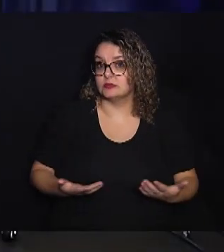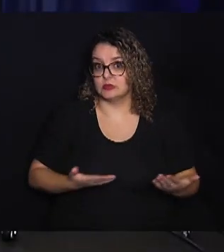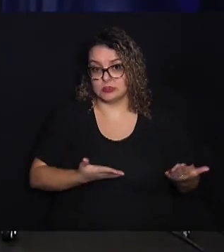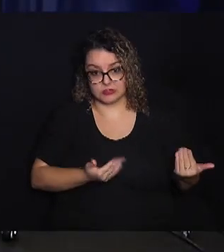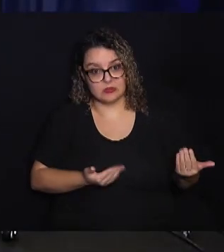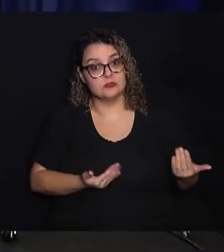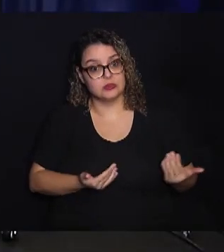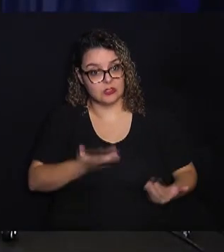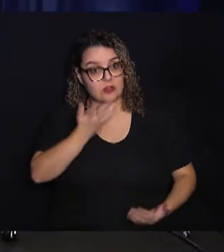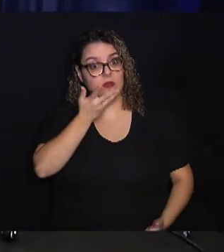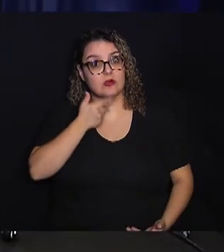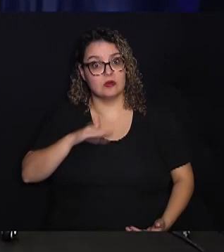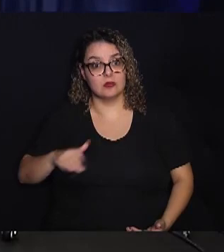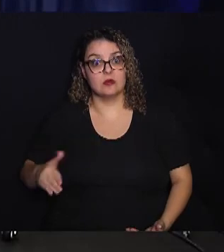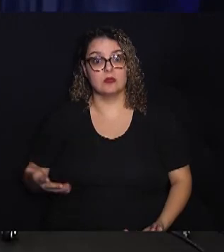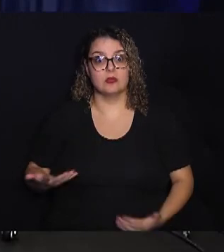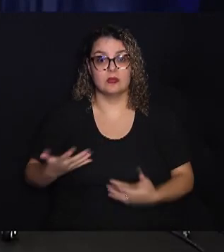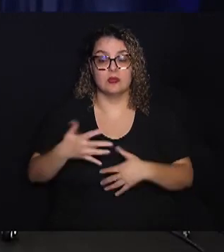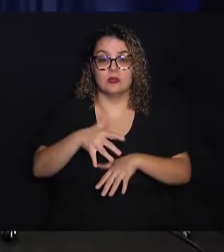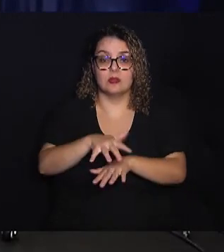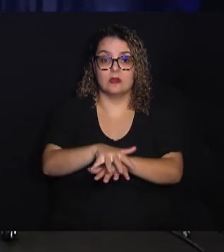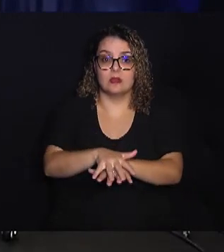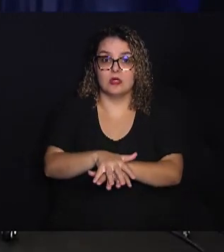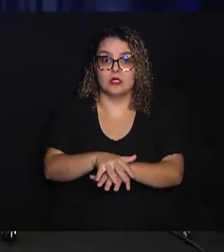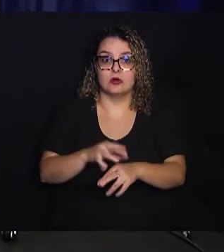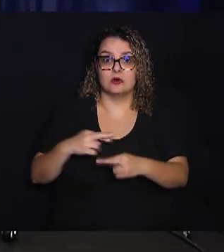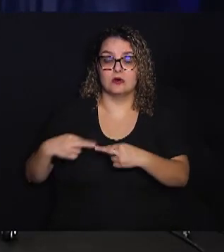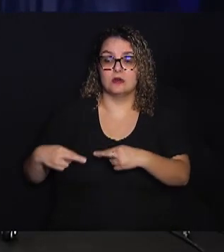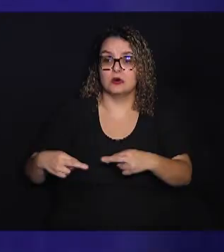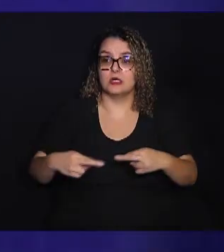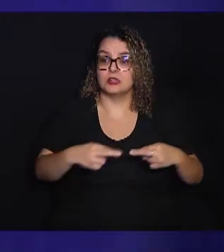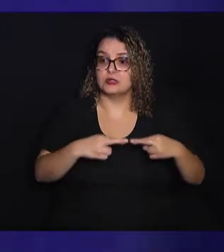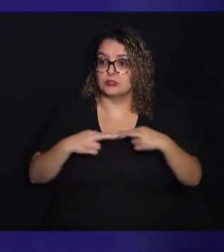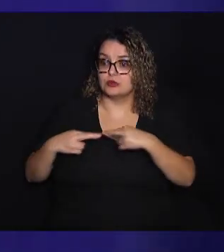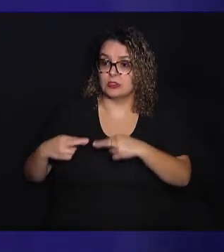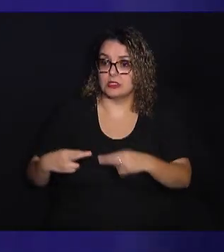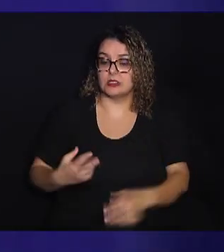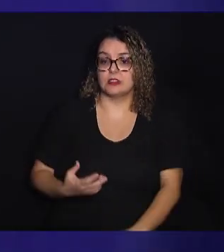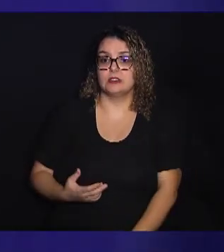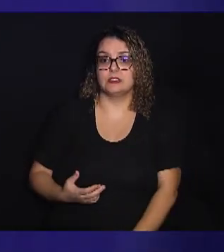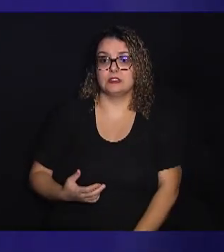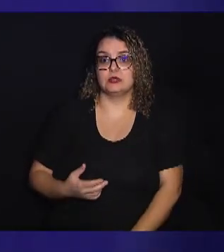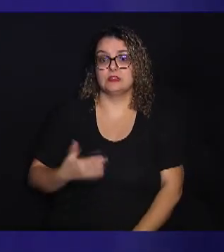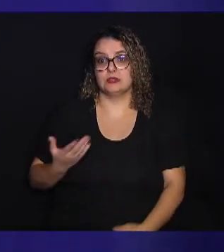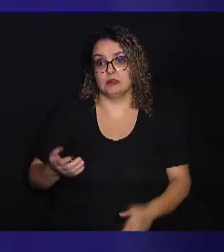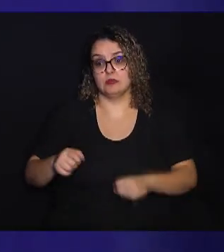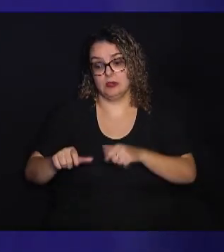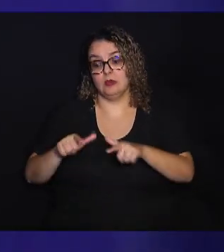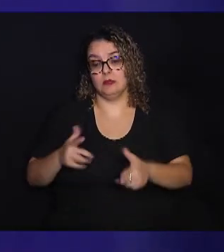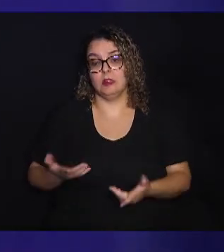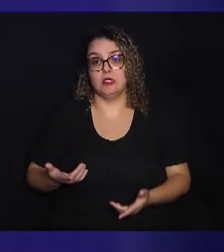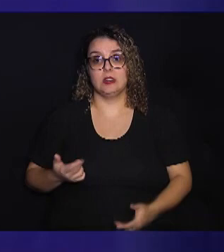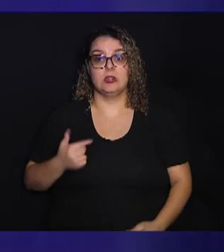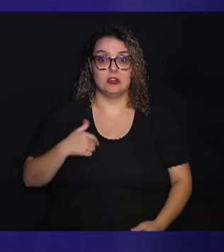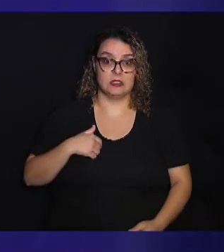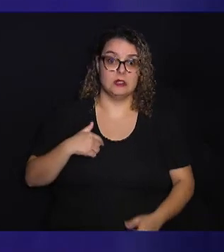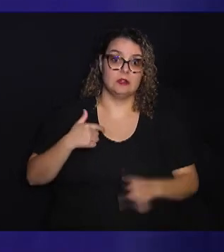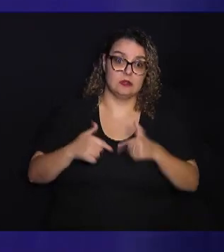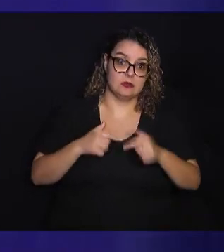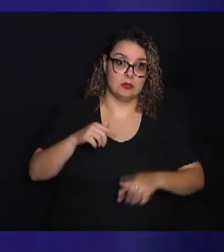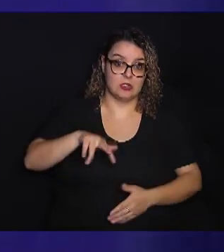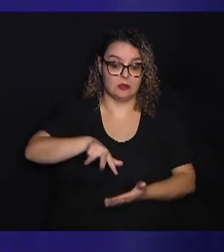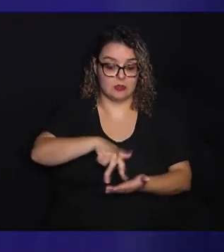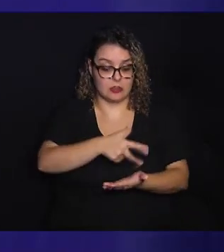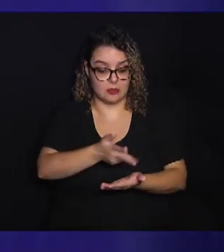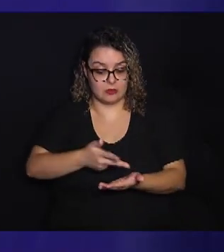e crianças incluídos na rede, né? Então, essa formação, e eu procuro trabalhar com a dança, mas